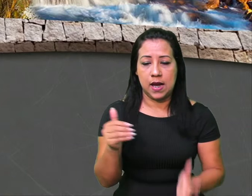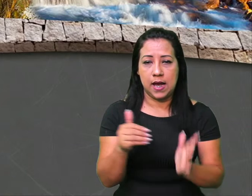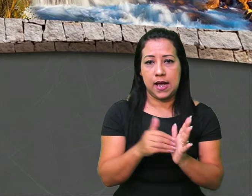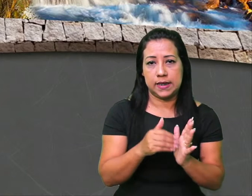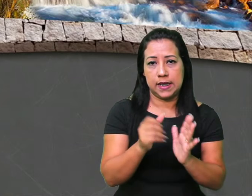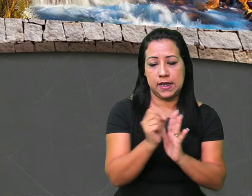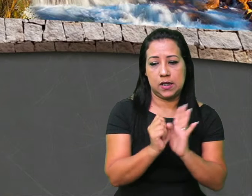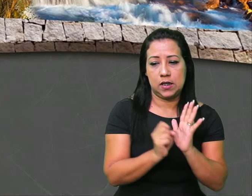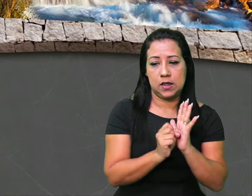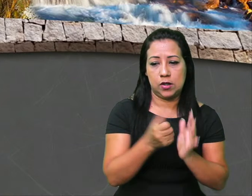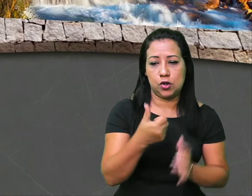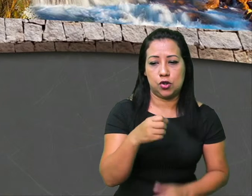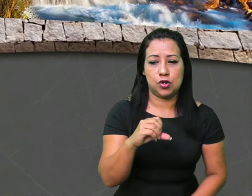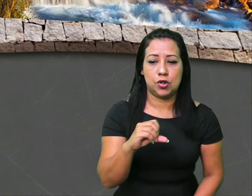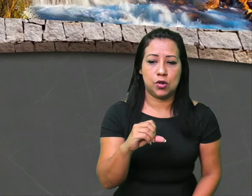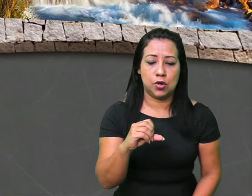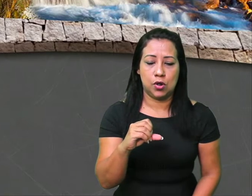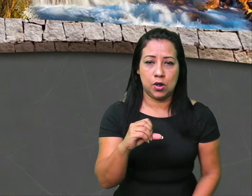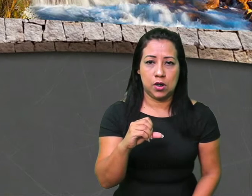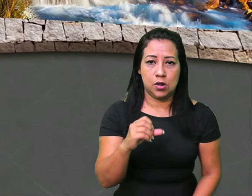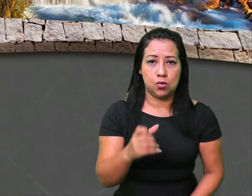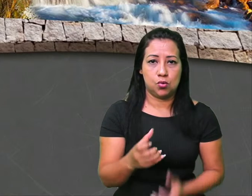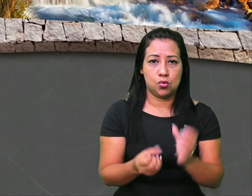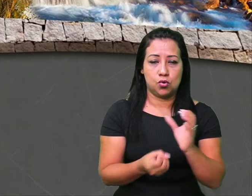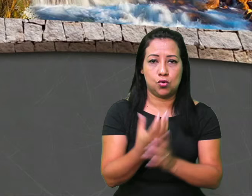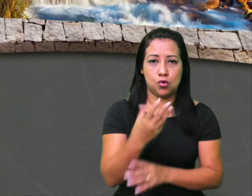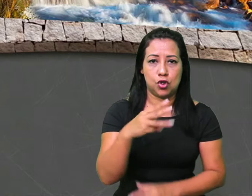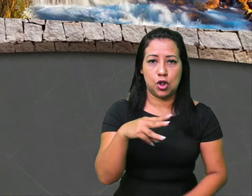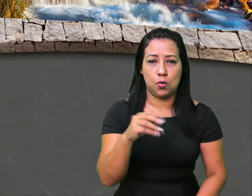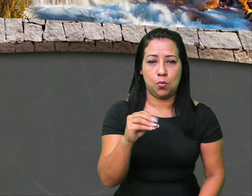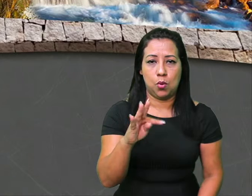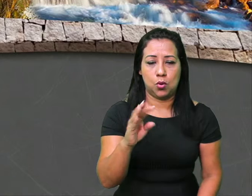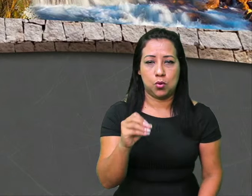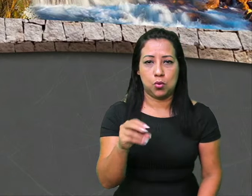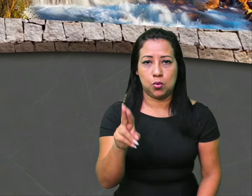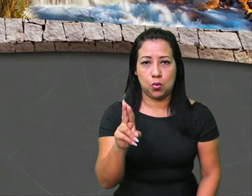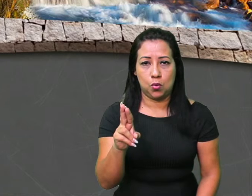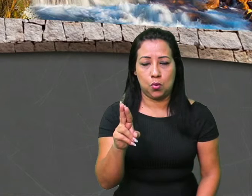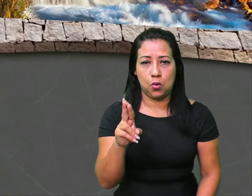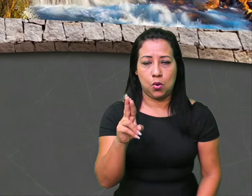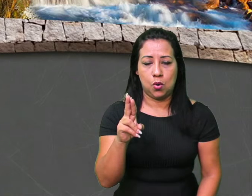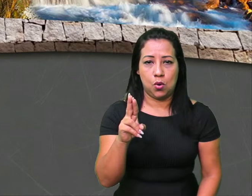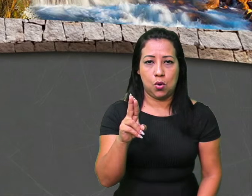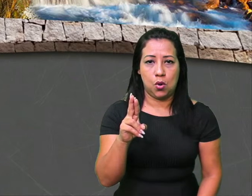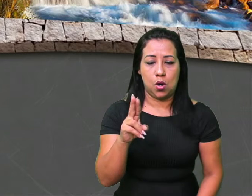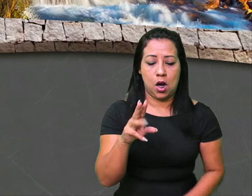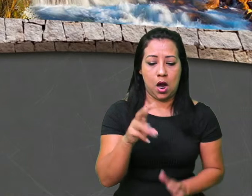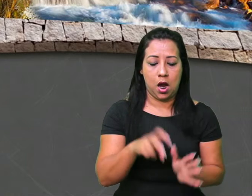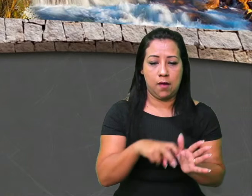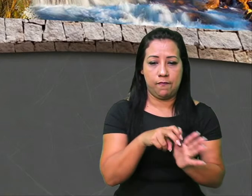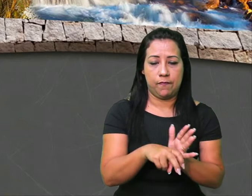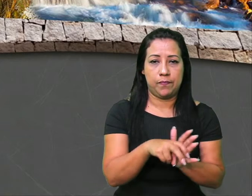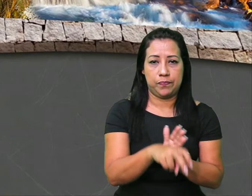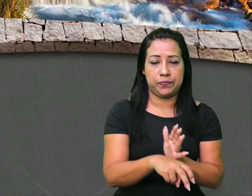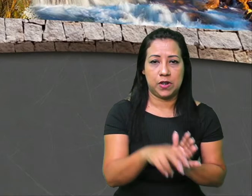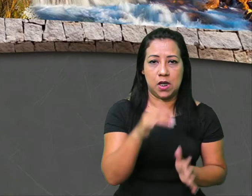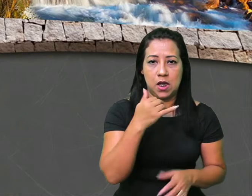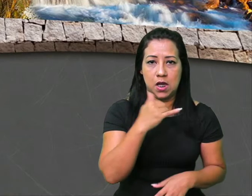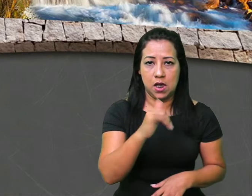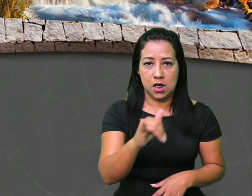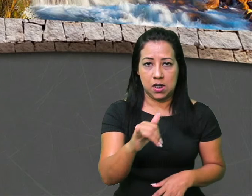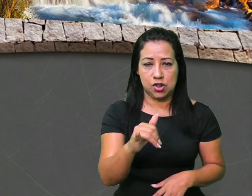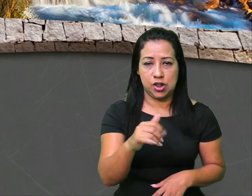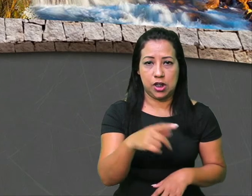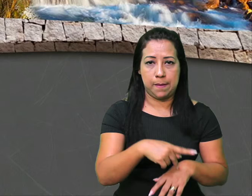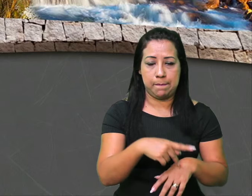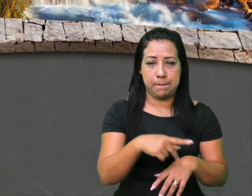XIX. Motor a vapor, energia, carvão mineral, matéria-prima, ferro. Tipo de